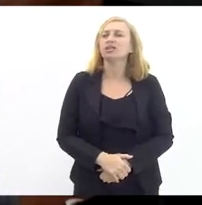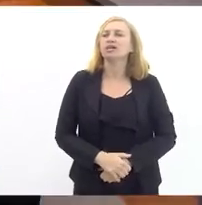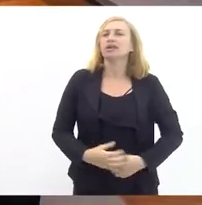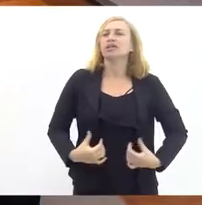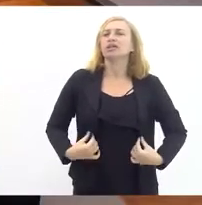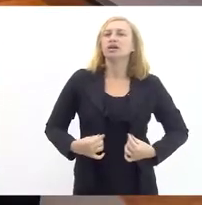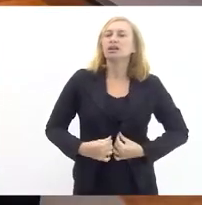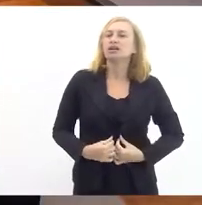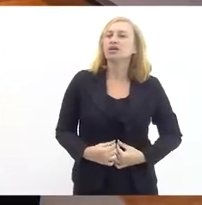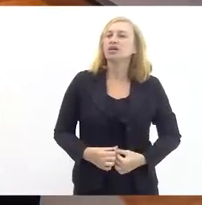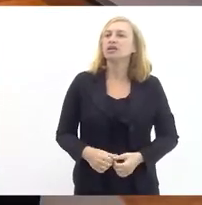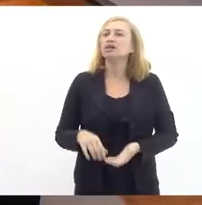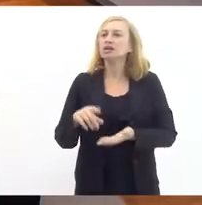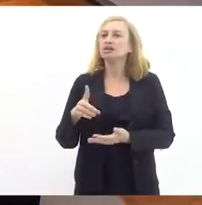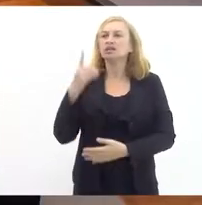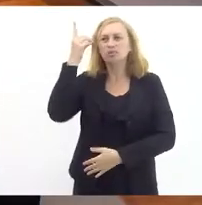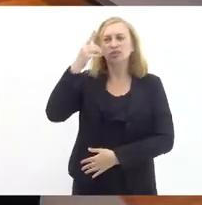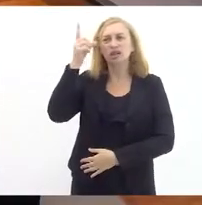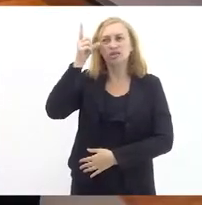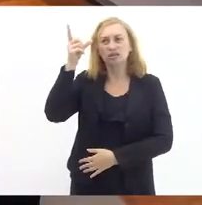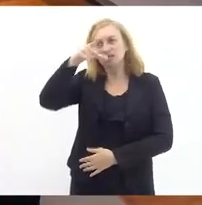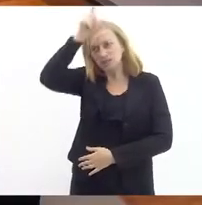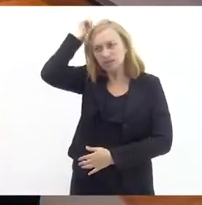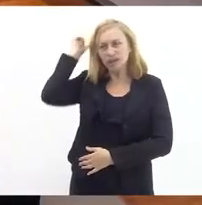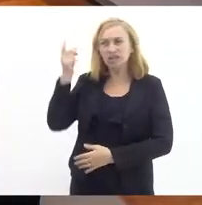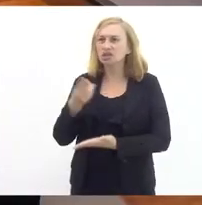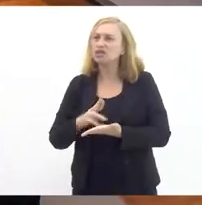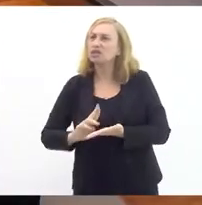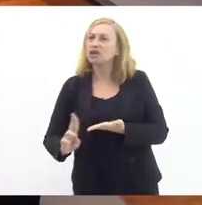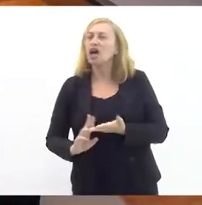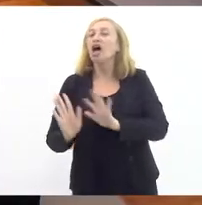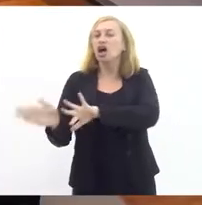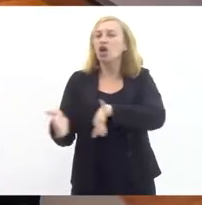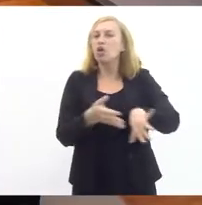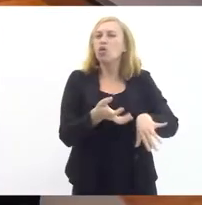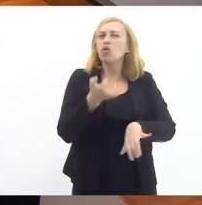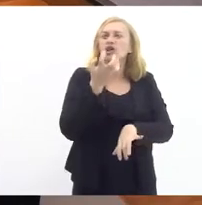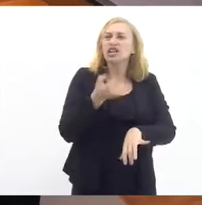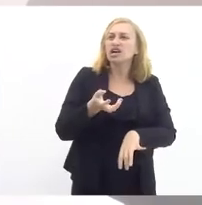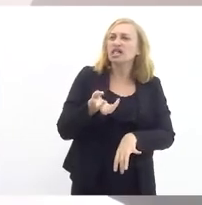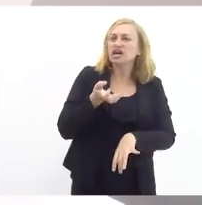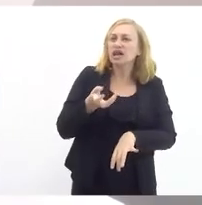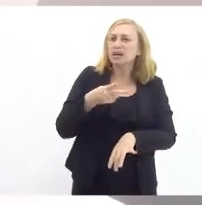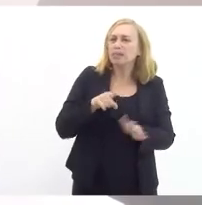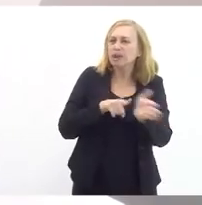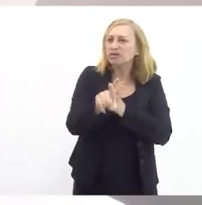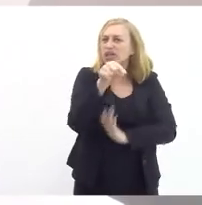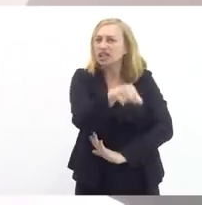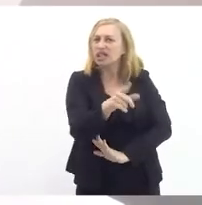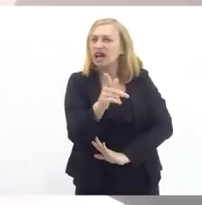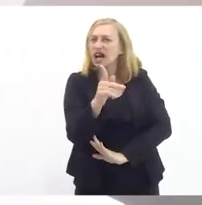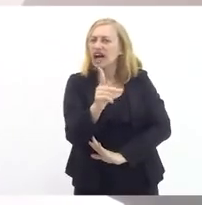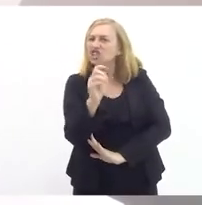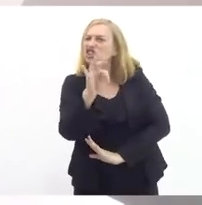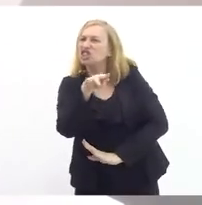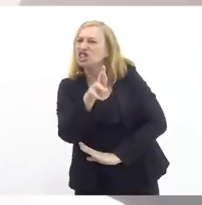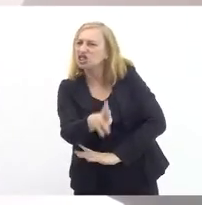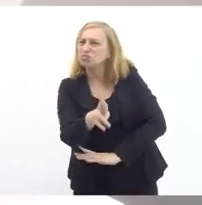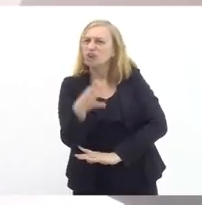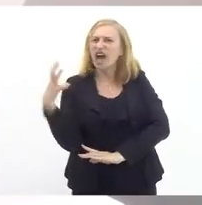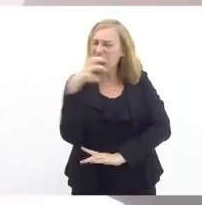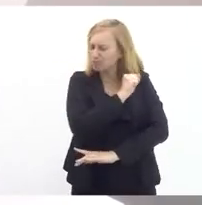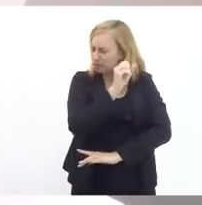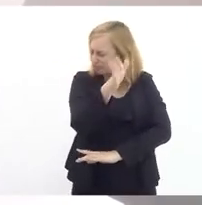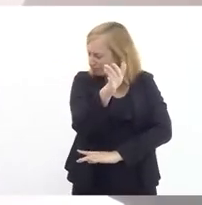Está se escrevendo, Luiz Paulo? Então, antes de você se inscrever, eu vou fazer uma pergunta aqui. A Getransp, rapidinho. Eu peguei esse tema